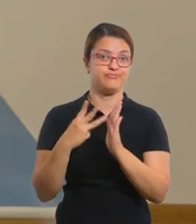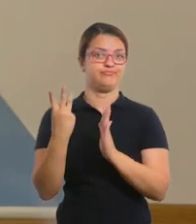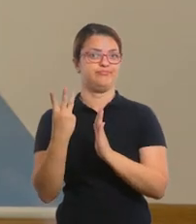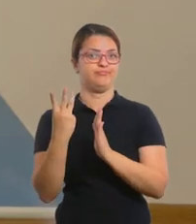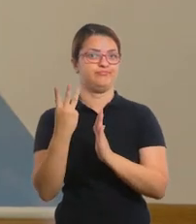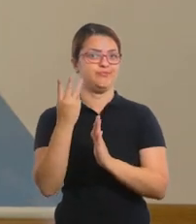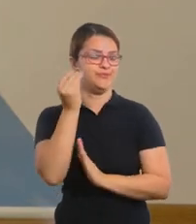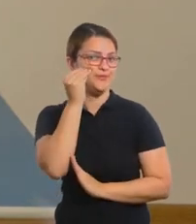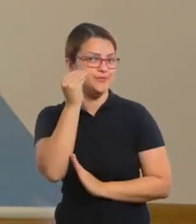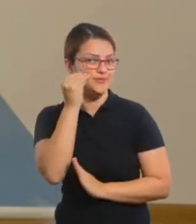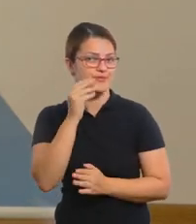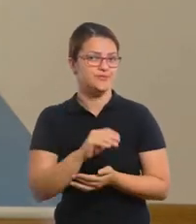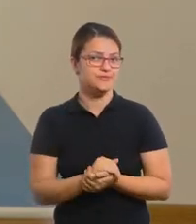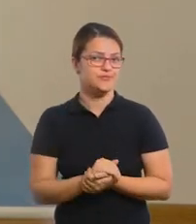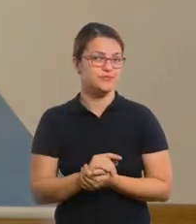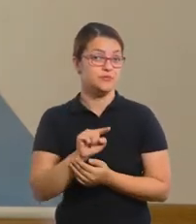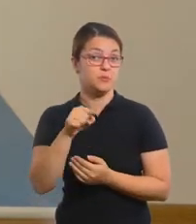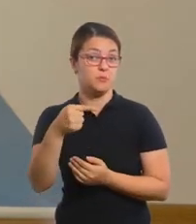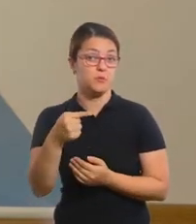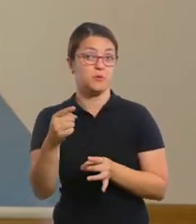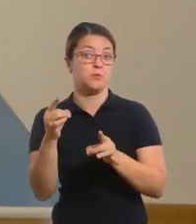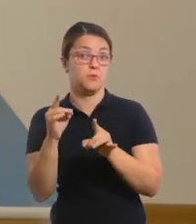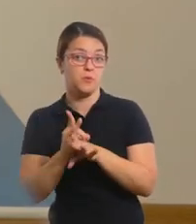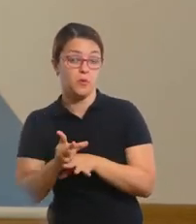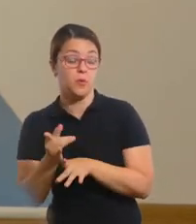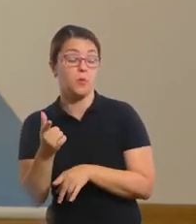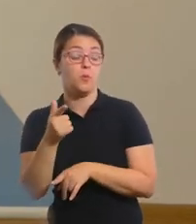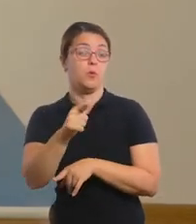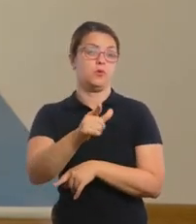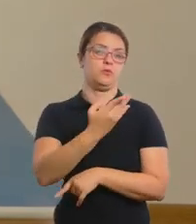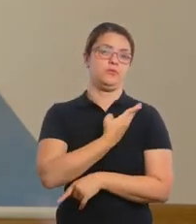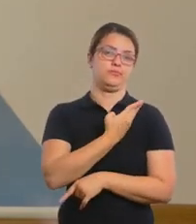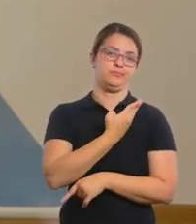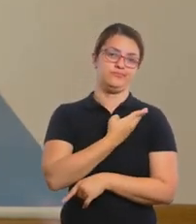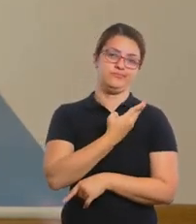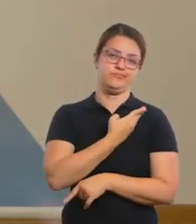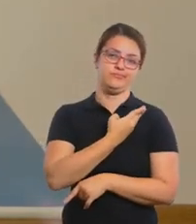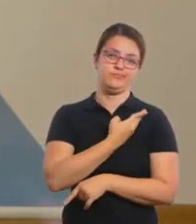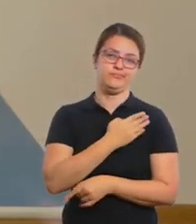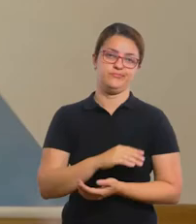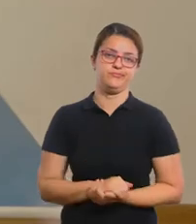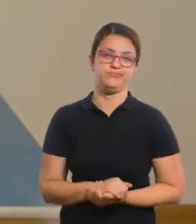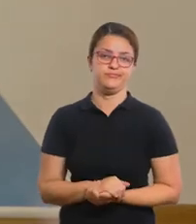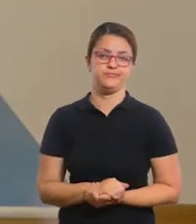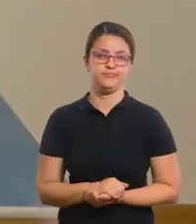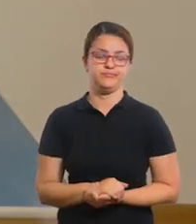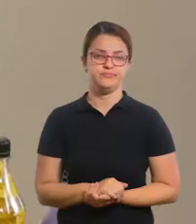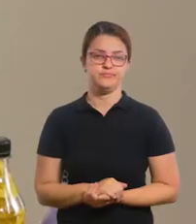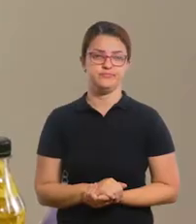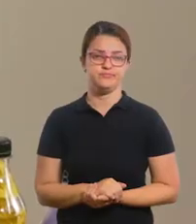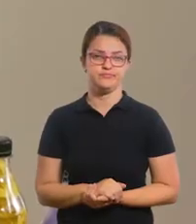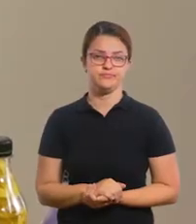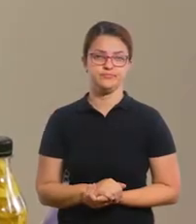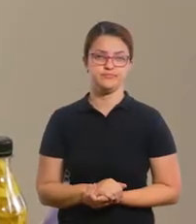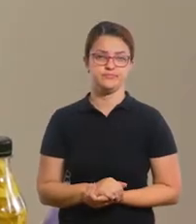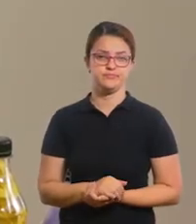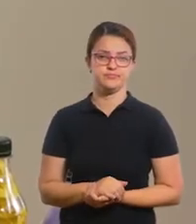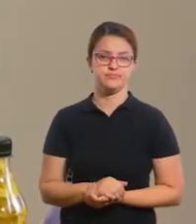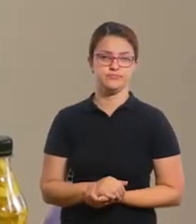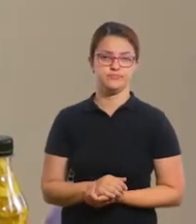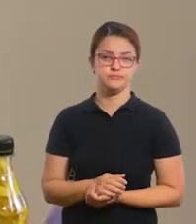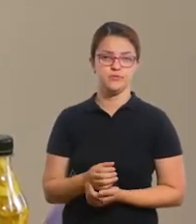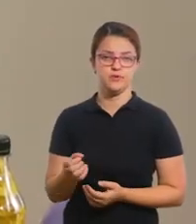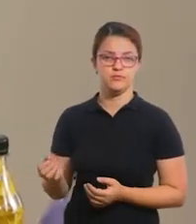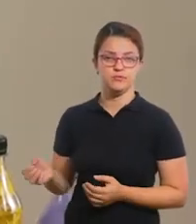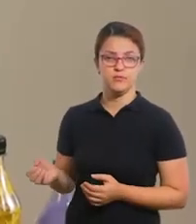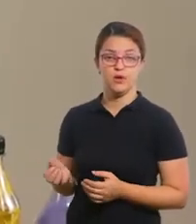terceiro arremesso, tá? Porque depois é o outro coleguinha, é o outro concorrente que vai fazer a jogada. Aí chegou a hora do